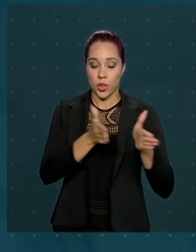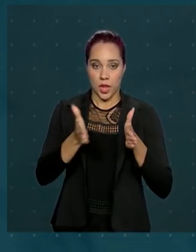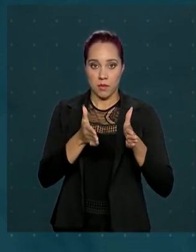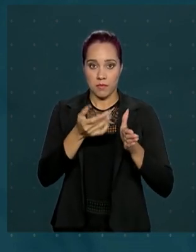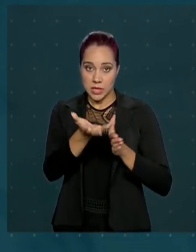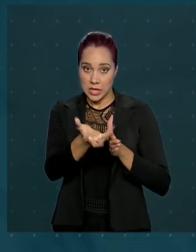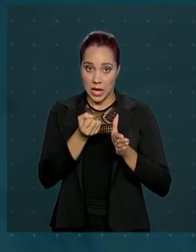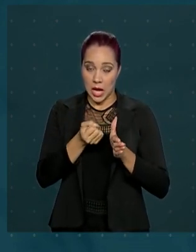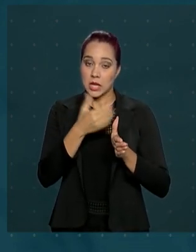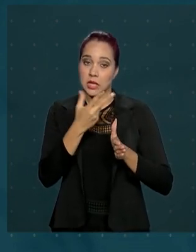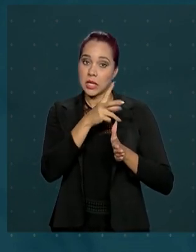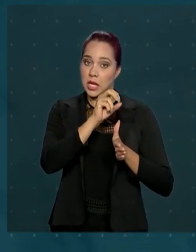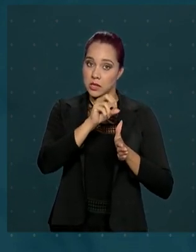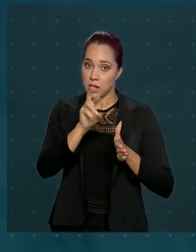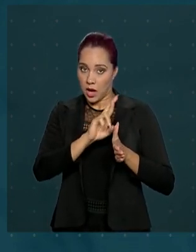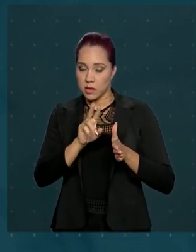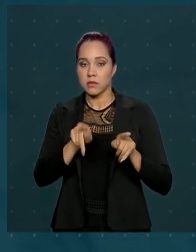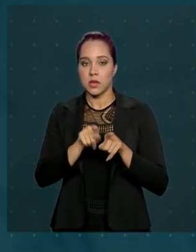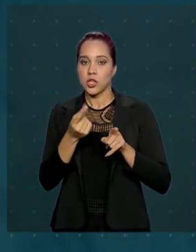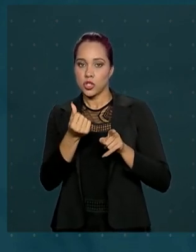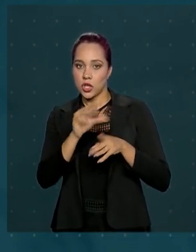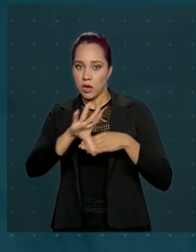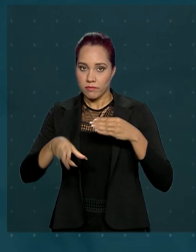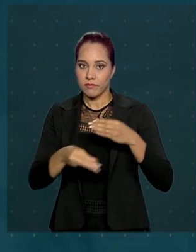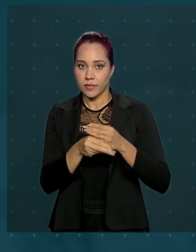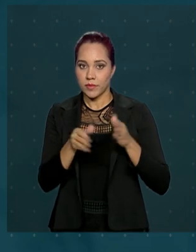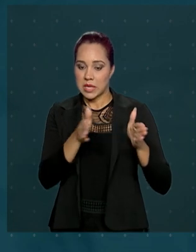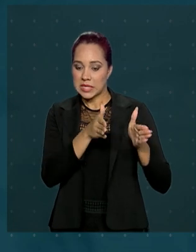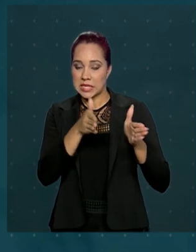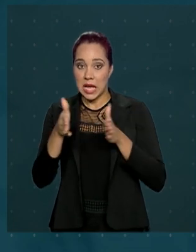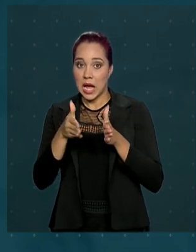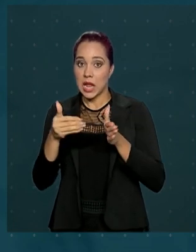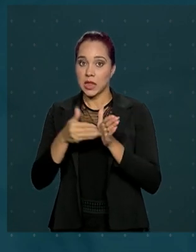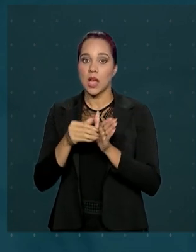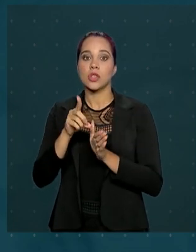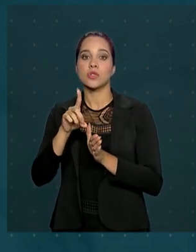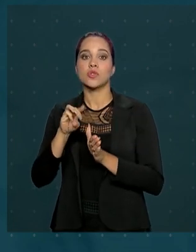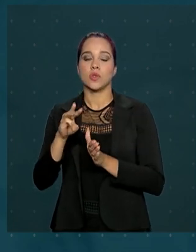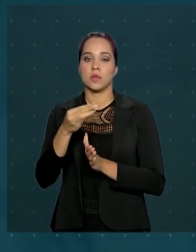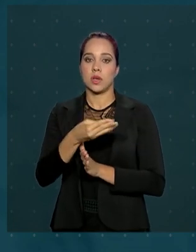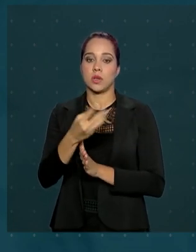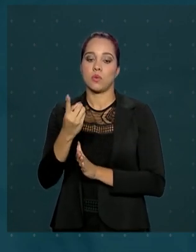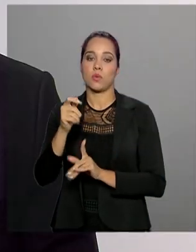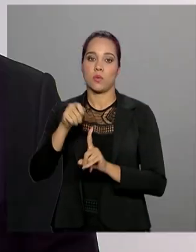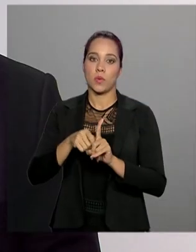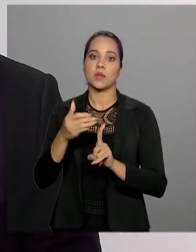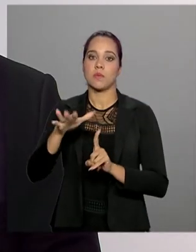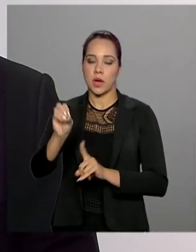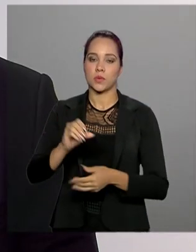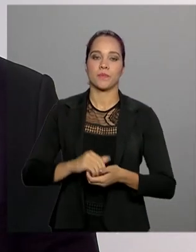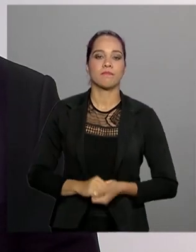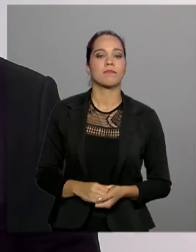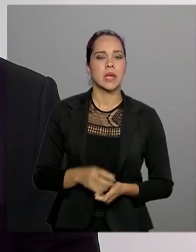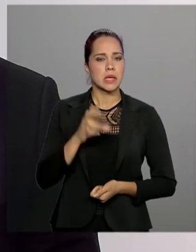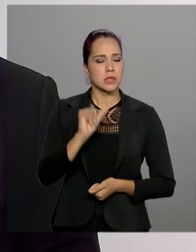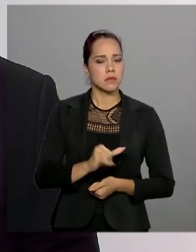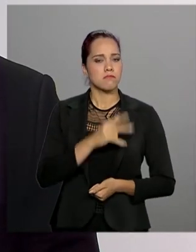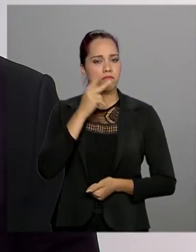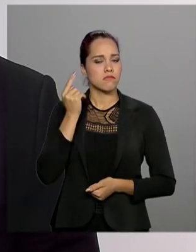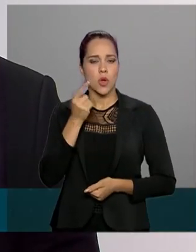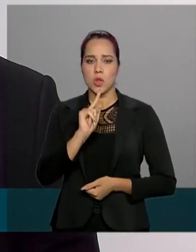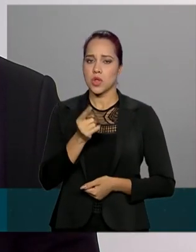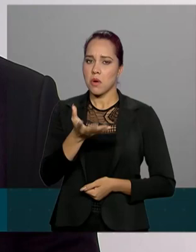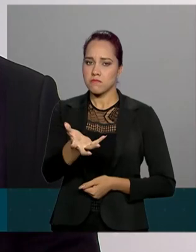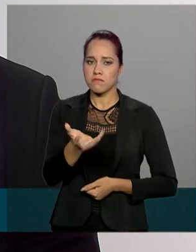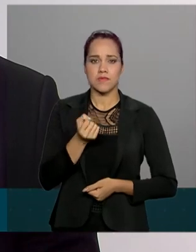saque tanto dos quinhentos reais enquanto o valor complementar vai até o dia 31 de março se o trabalhador não receber os recursos